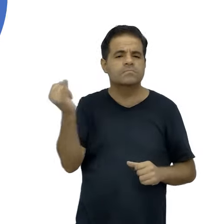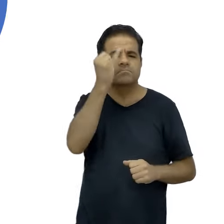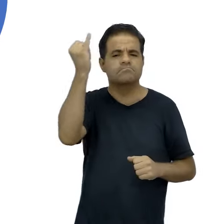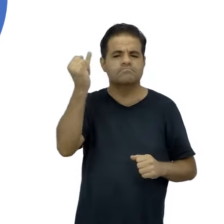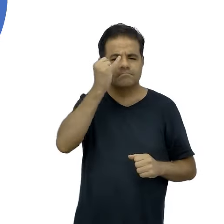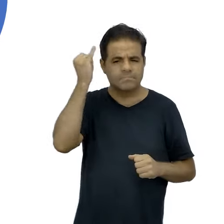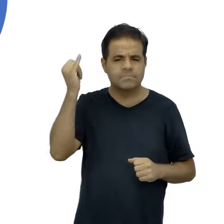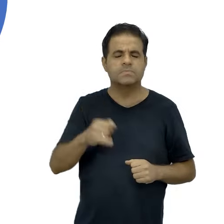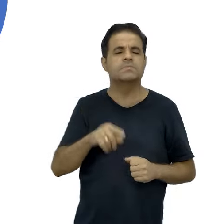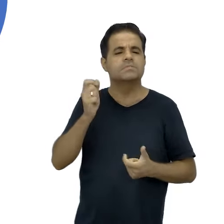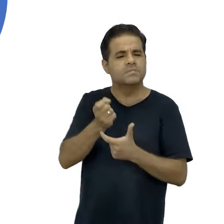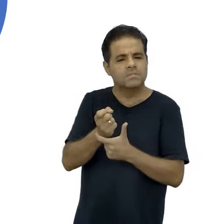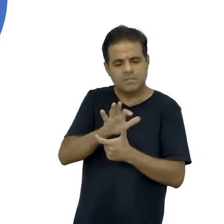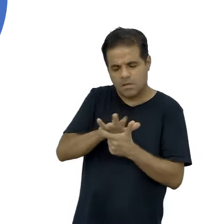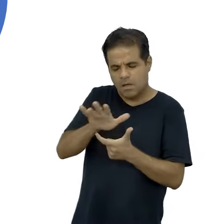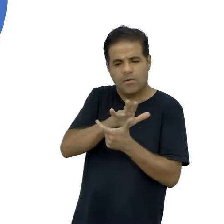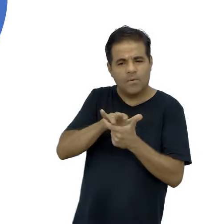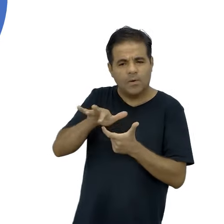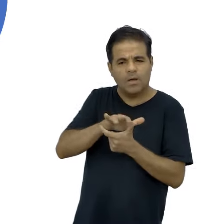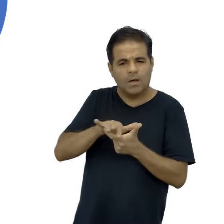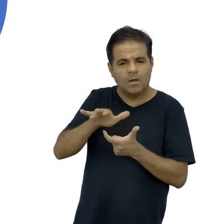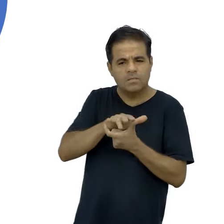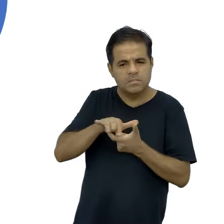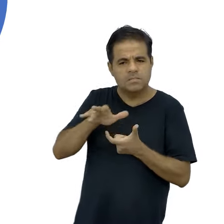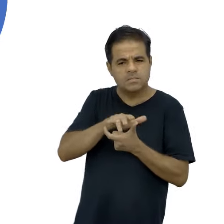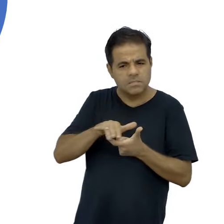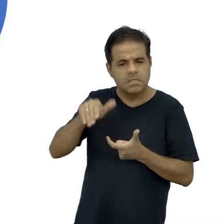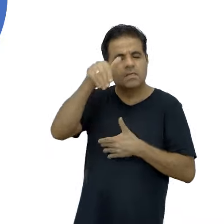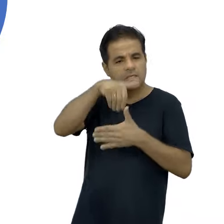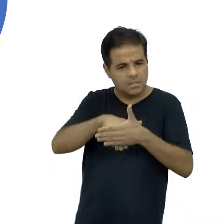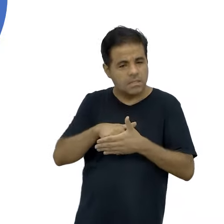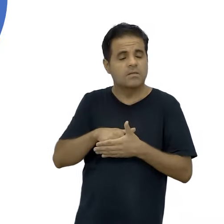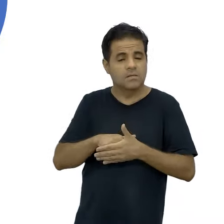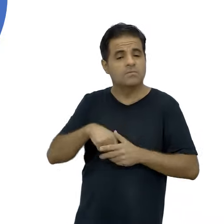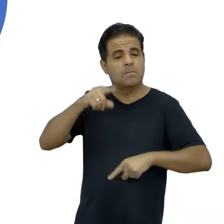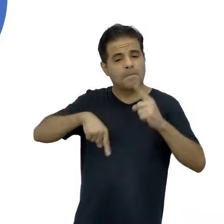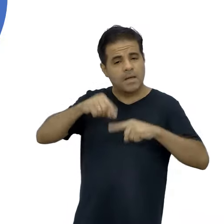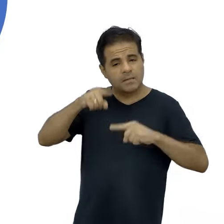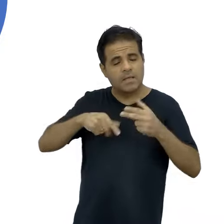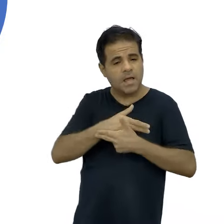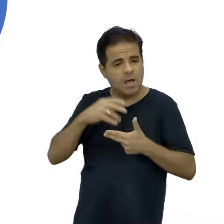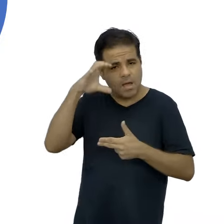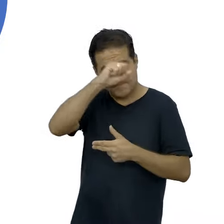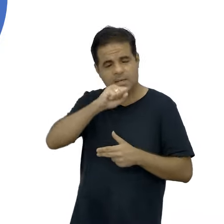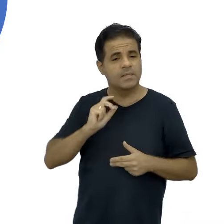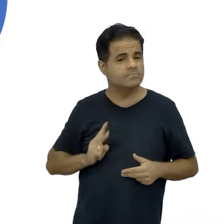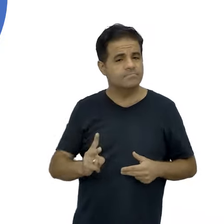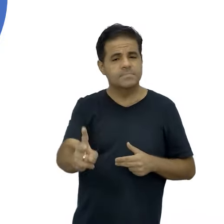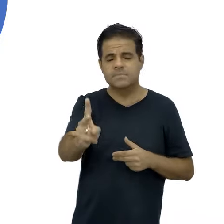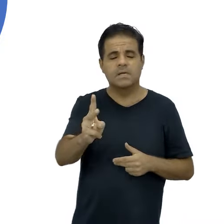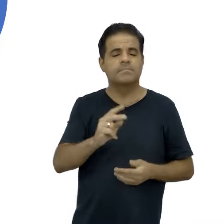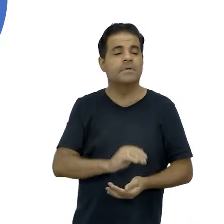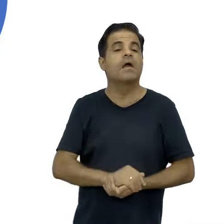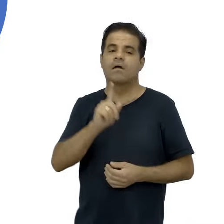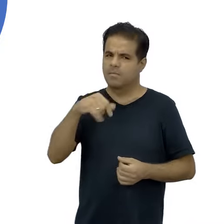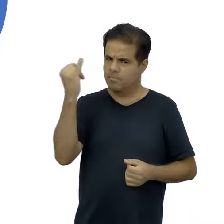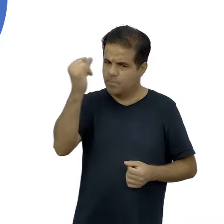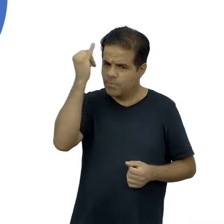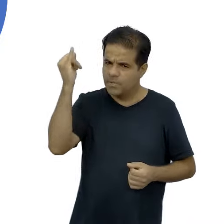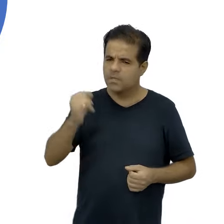importância desse letramento matemático dentro do material Aprender Sempre. É